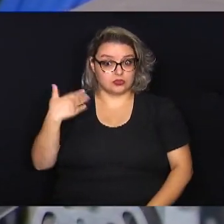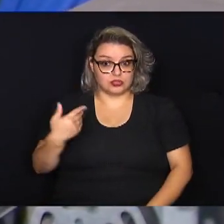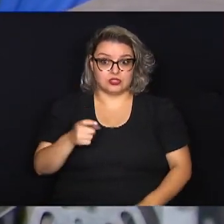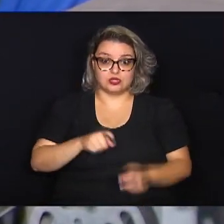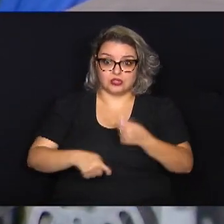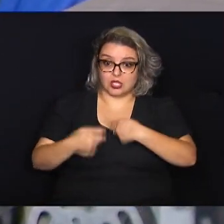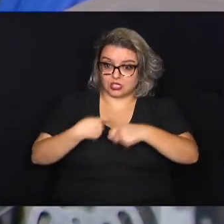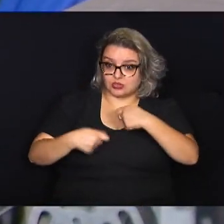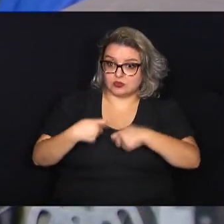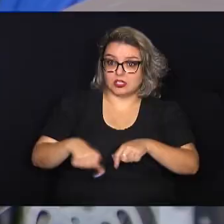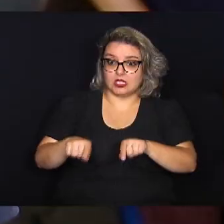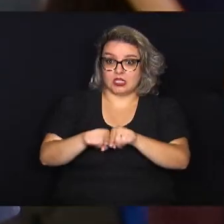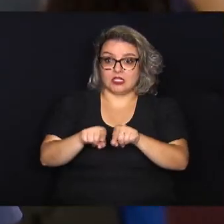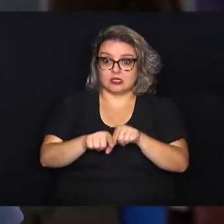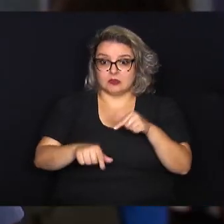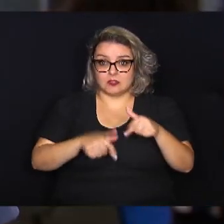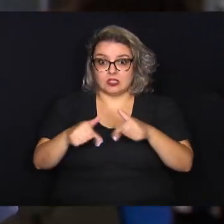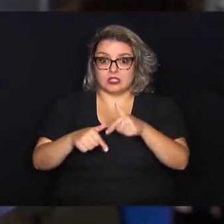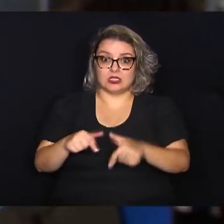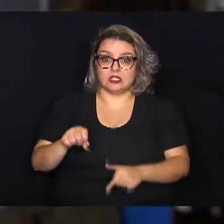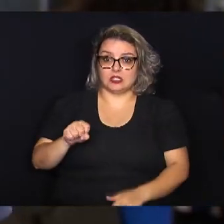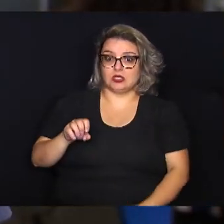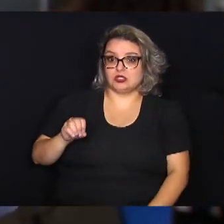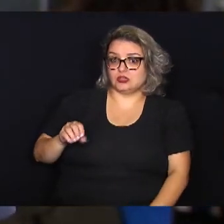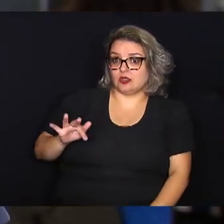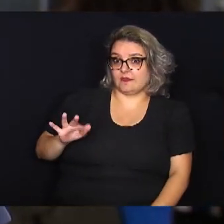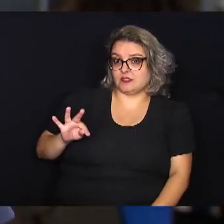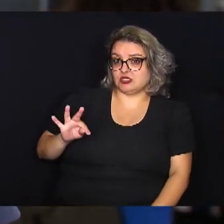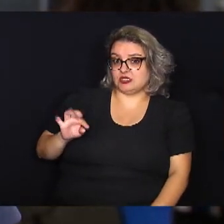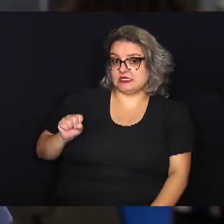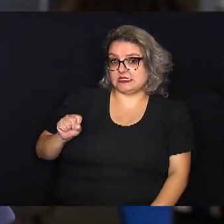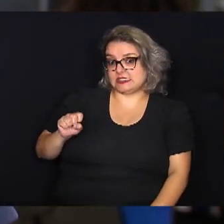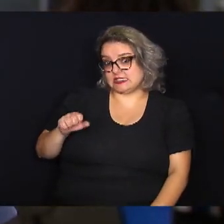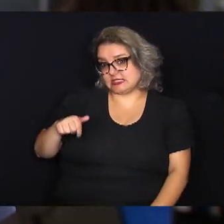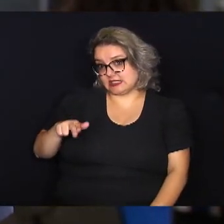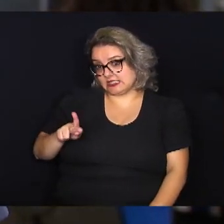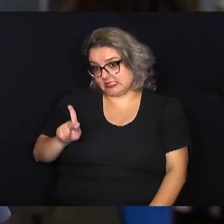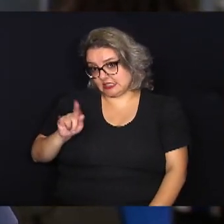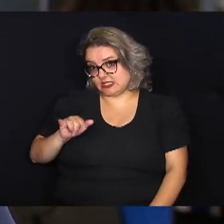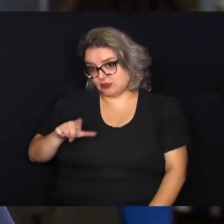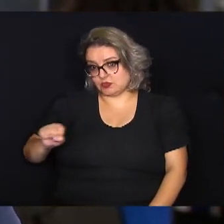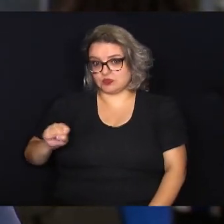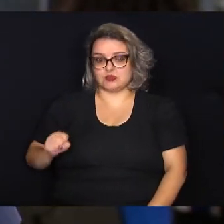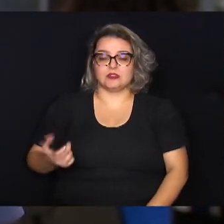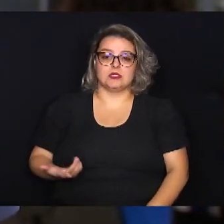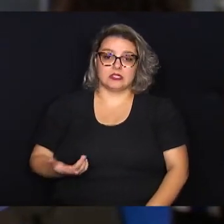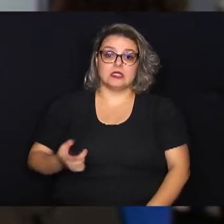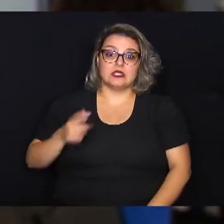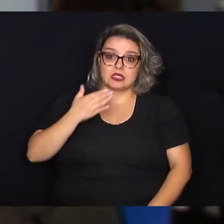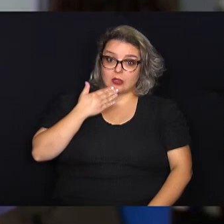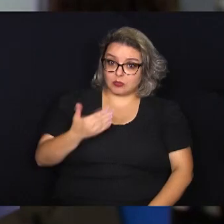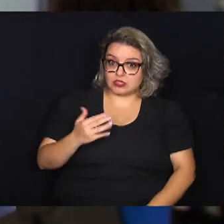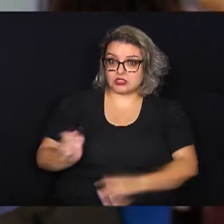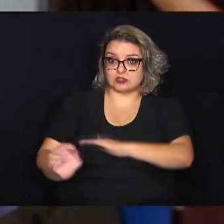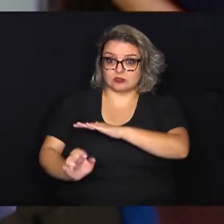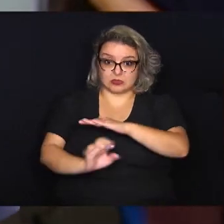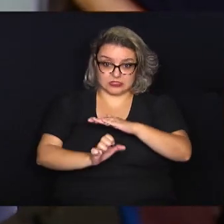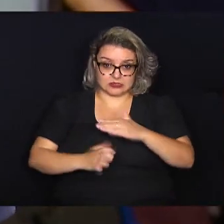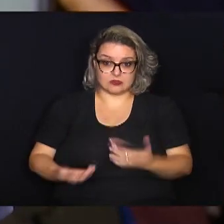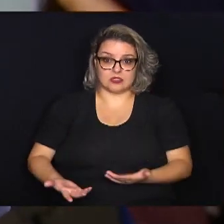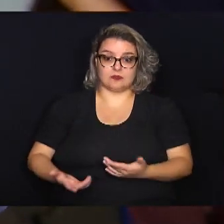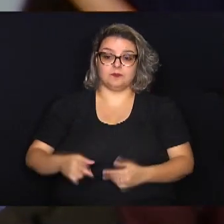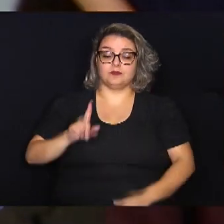E também trabalhamos as soft skills, que são tão requisitadas pelas empresas nos dias atuais, que são